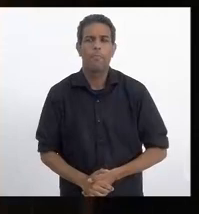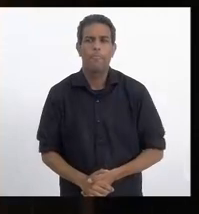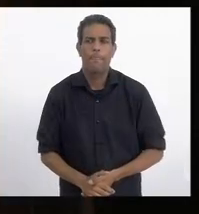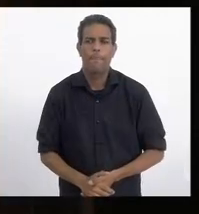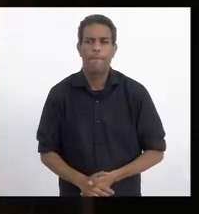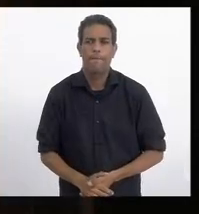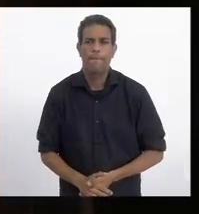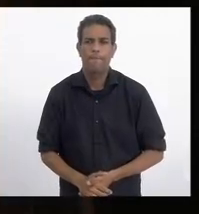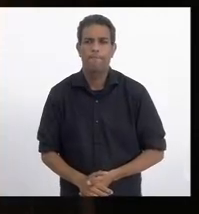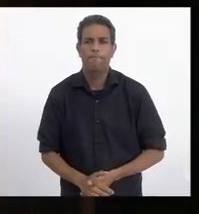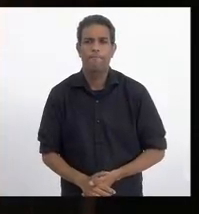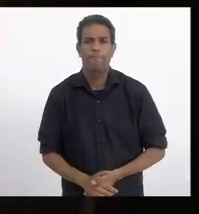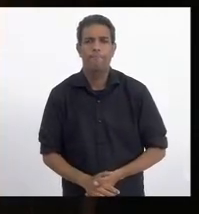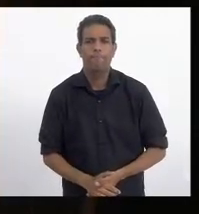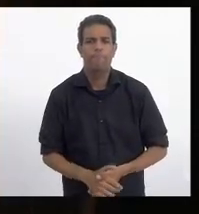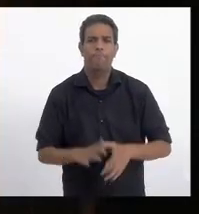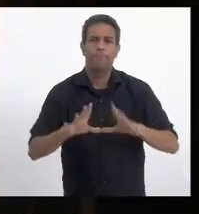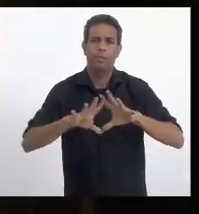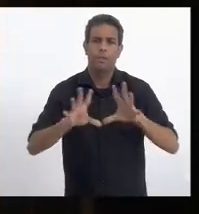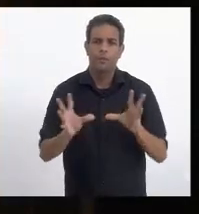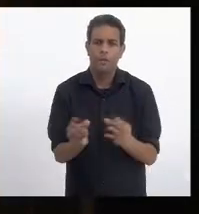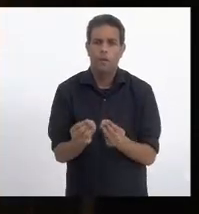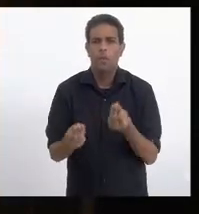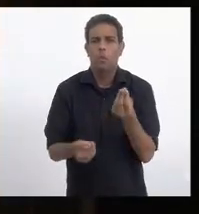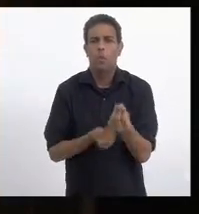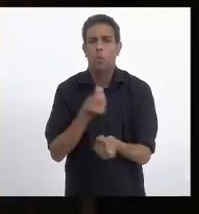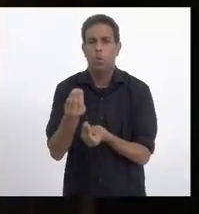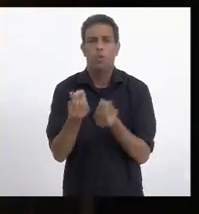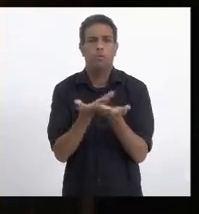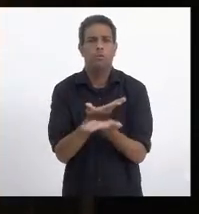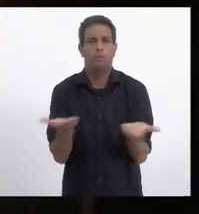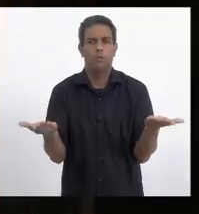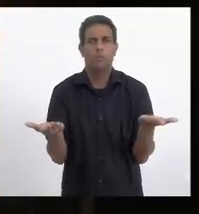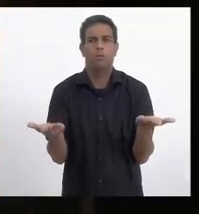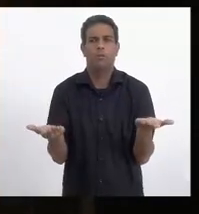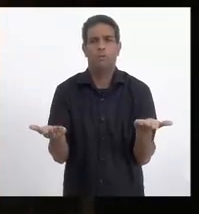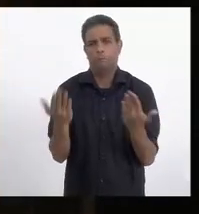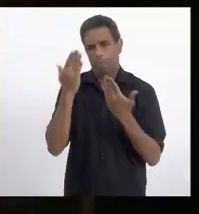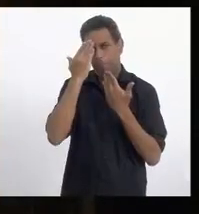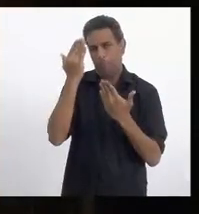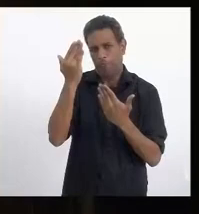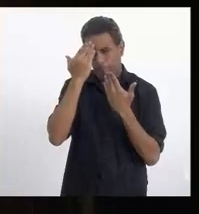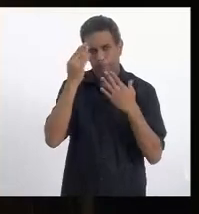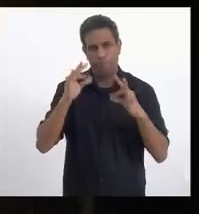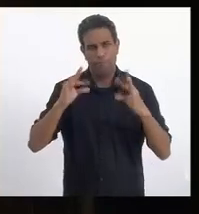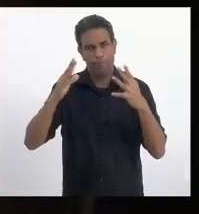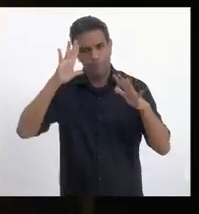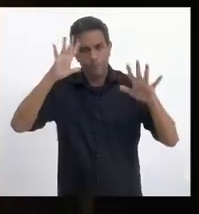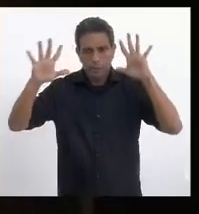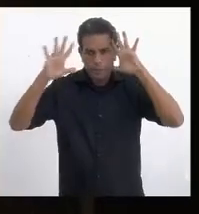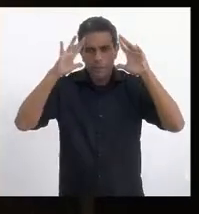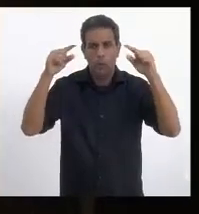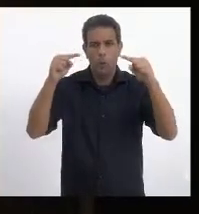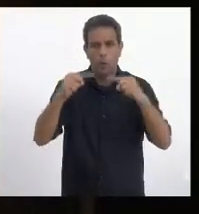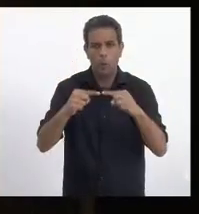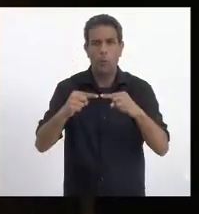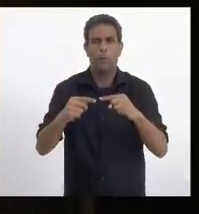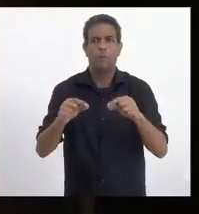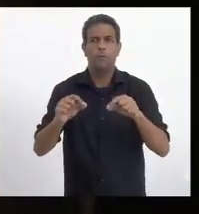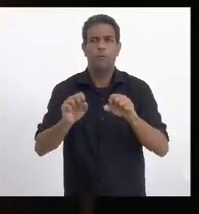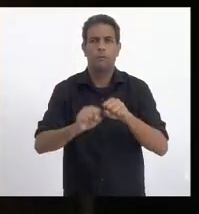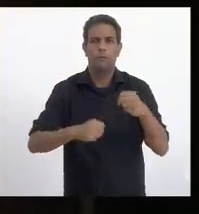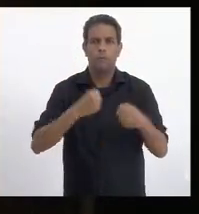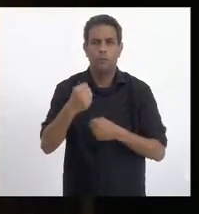pode ficar tão a minha fala eu encerro aqui e até com o Salmo para que possamos refletir que é o Salmo